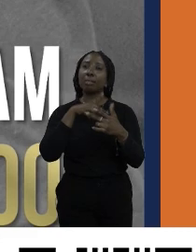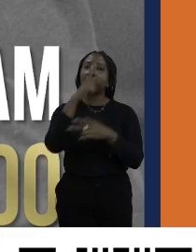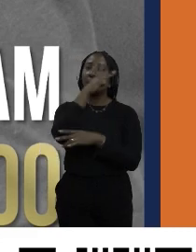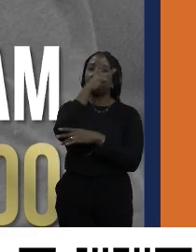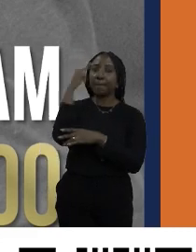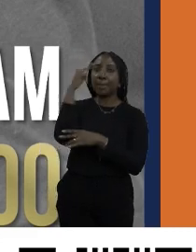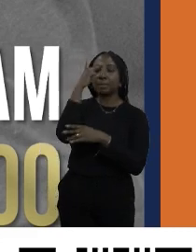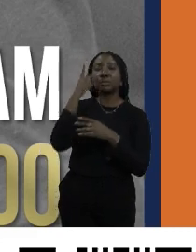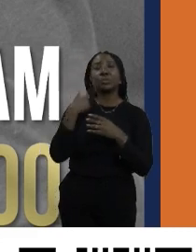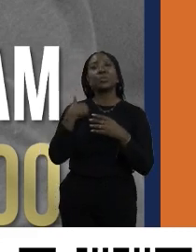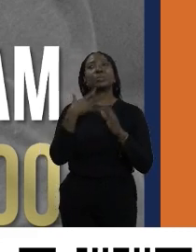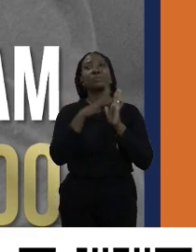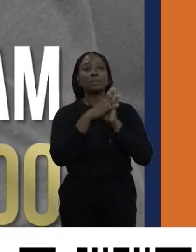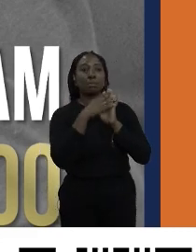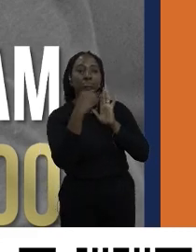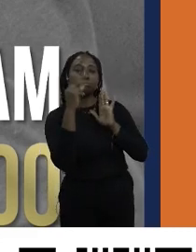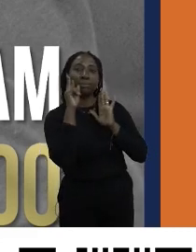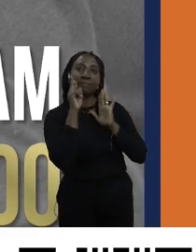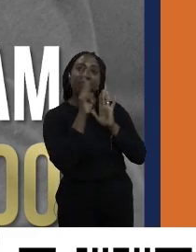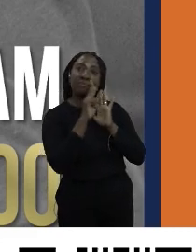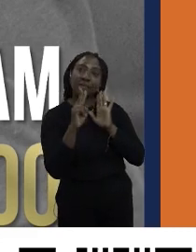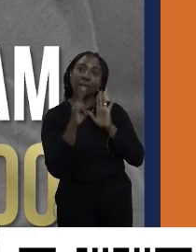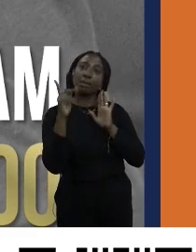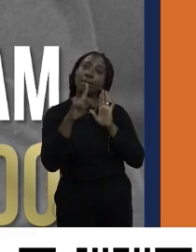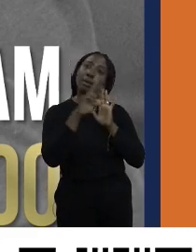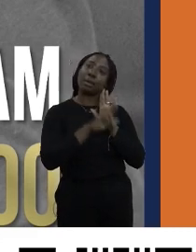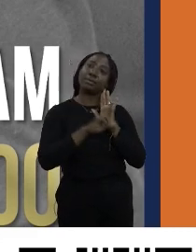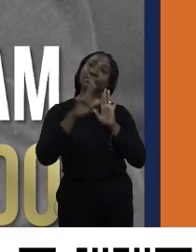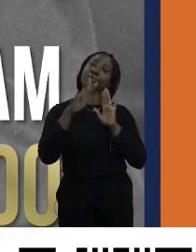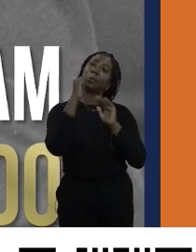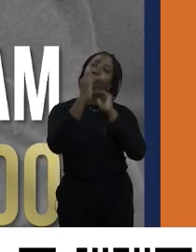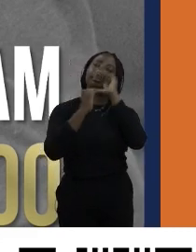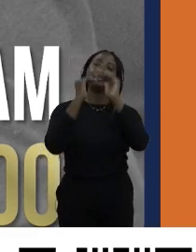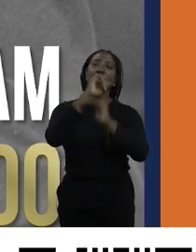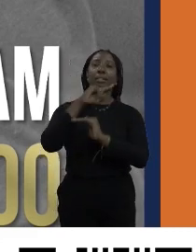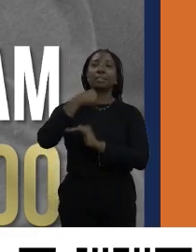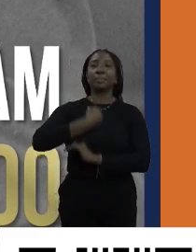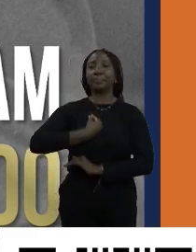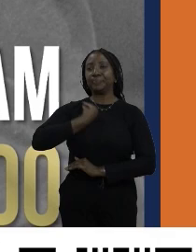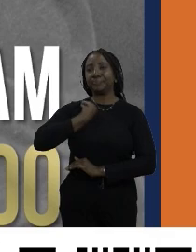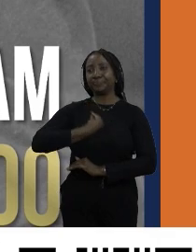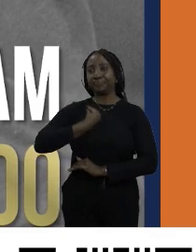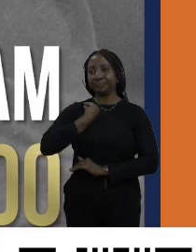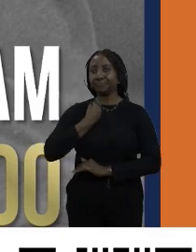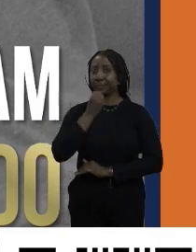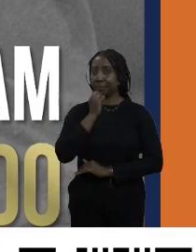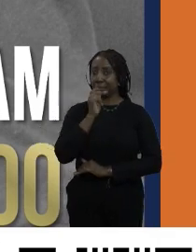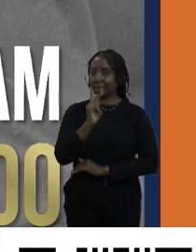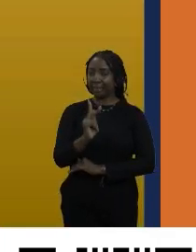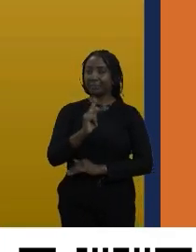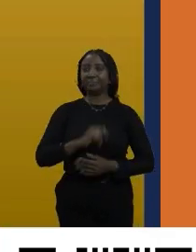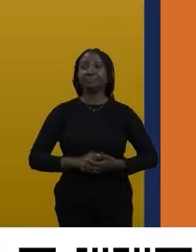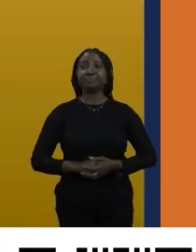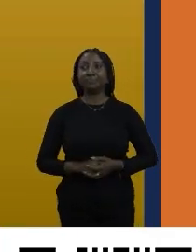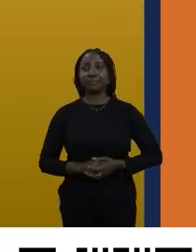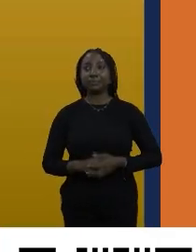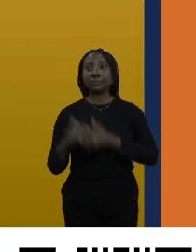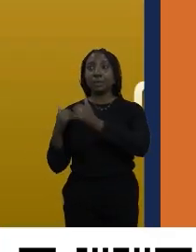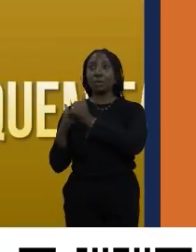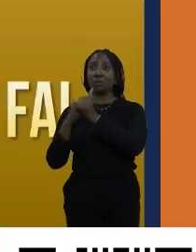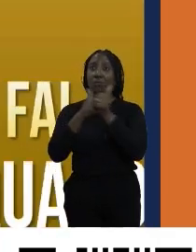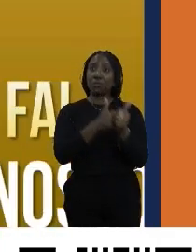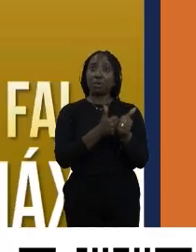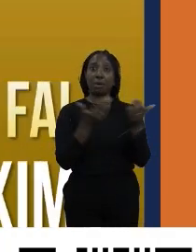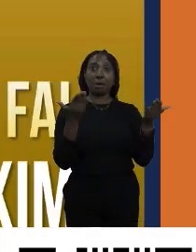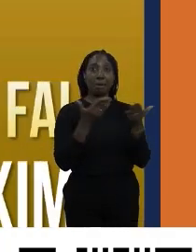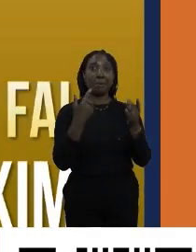pessoas que vocês se espelham, porque faz uma diferença gigantesca no nosso crescimento, tá bom? Eu vou seguir aqui, que